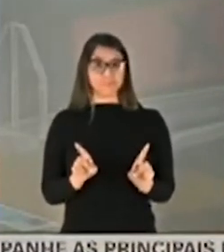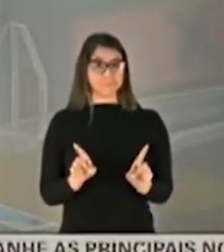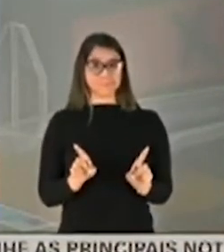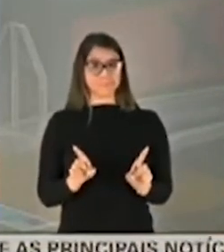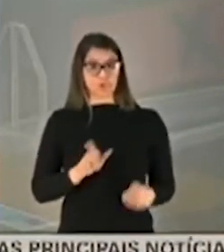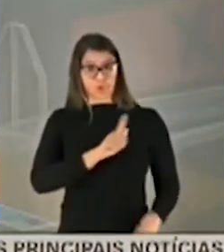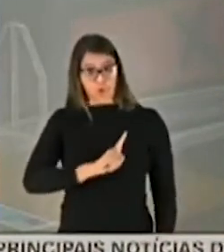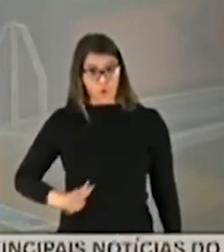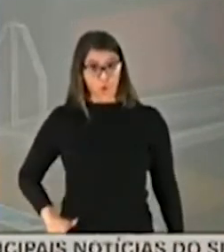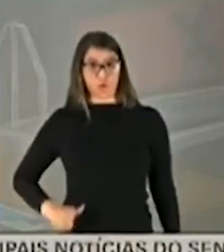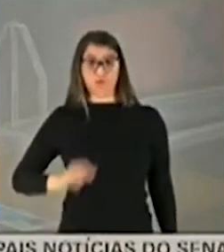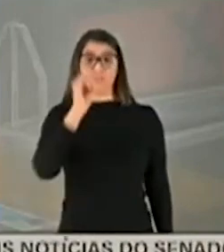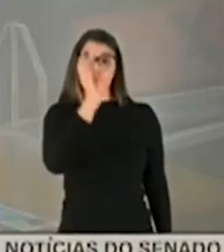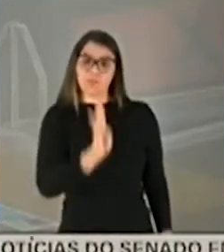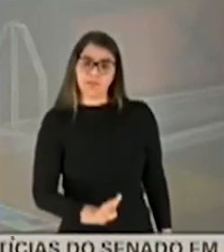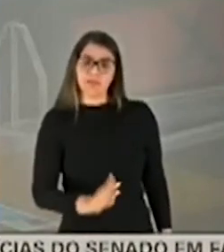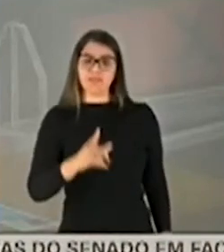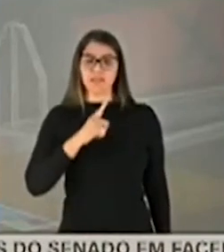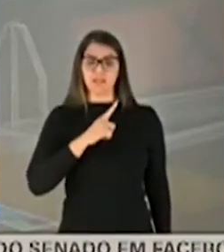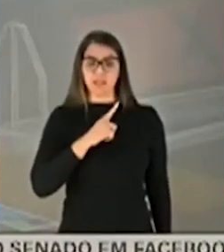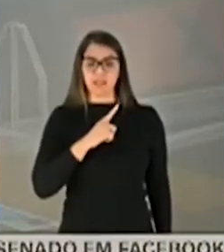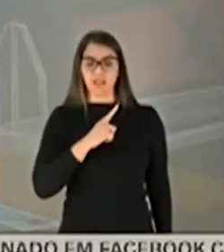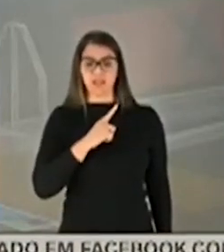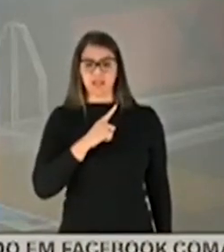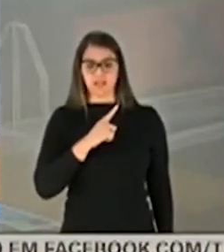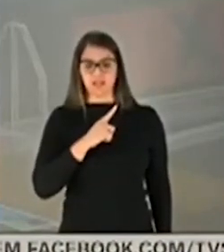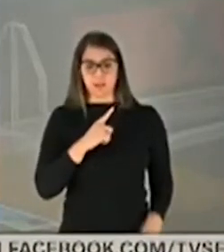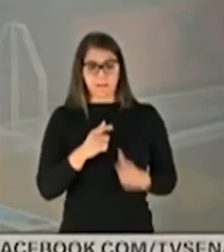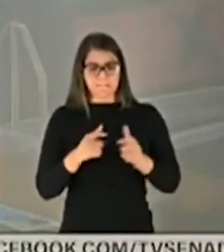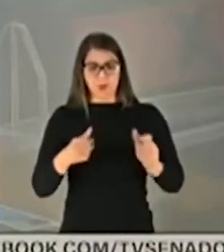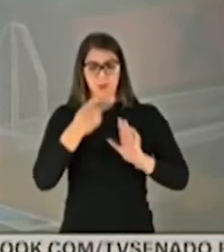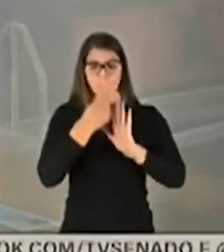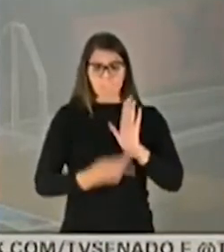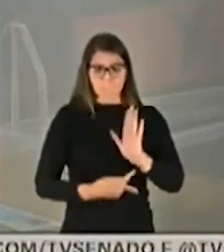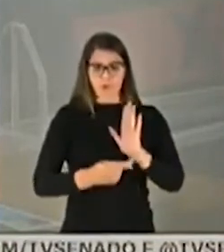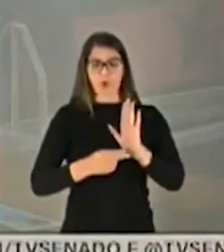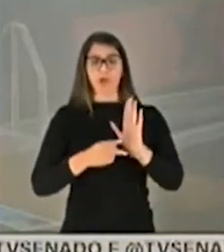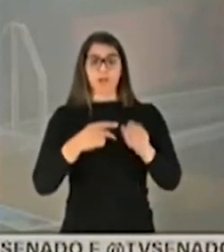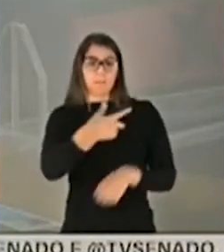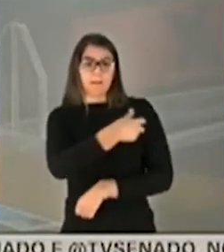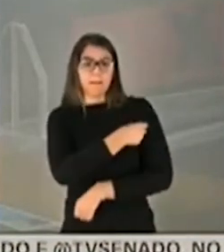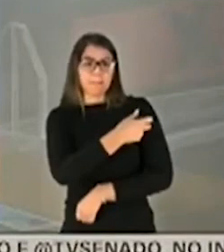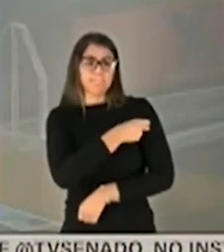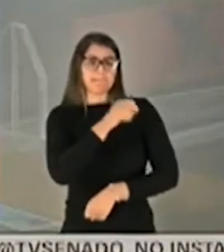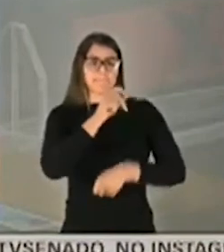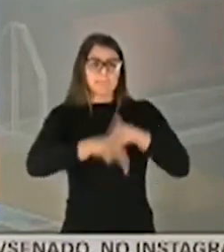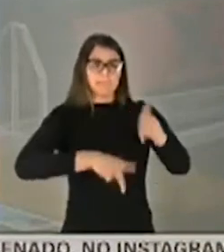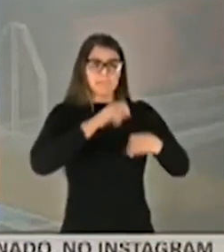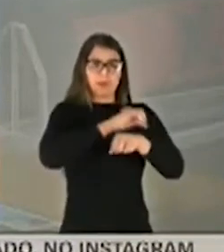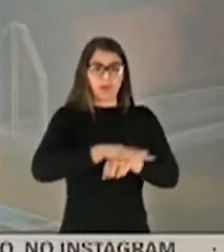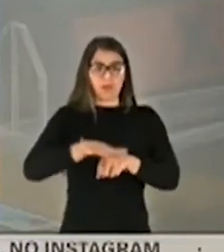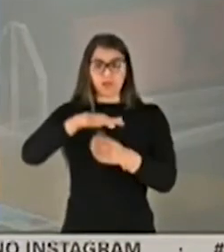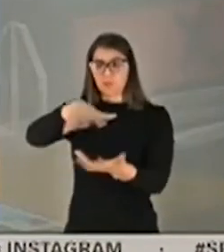O governo do Brasil, que tem o maior programa de imunização do mundo,